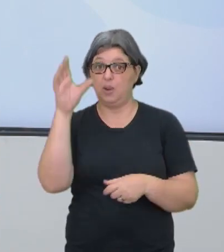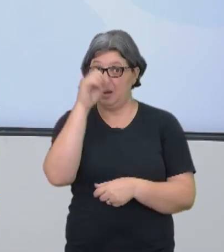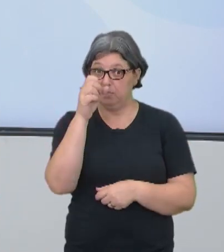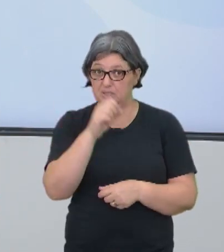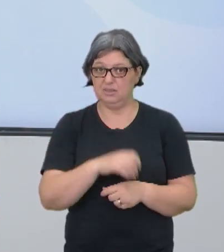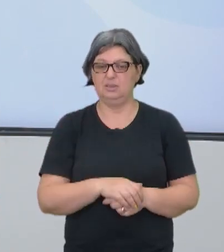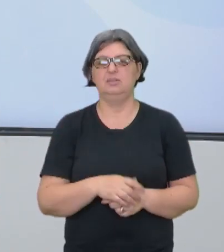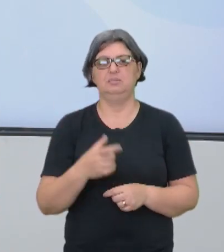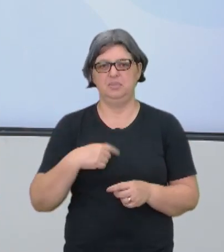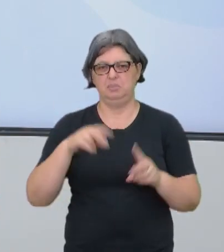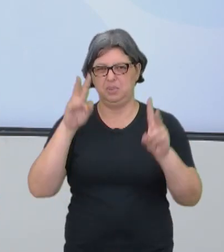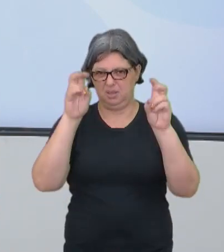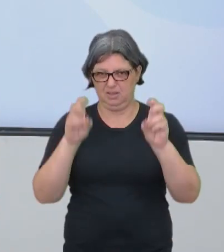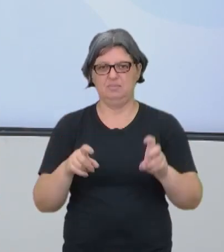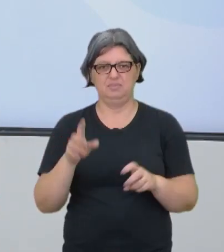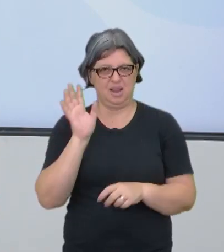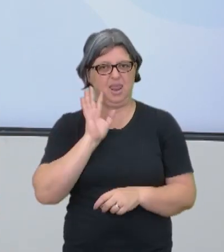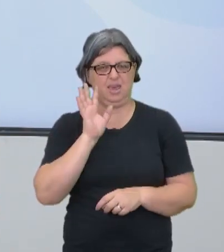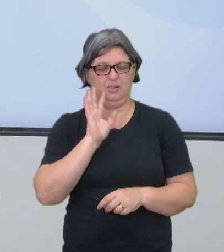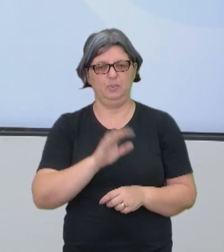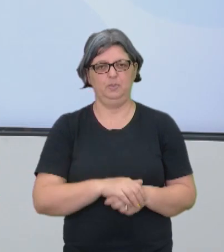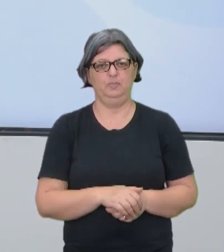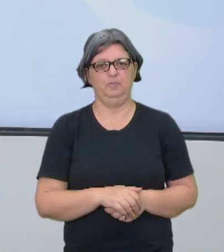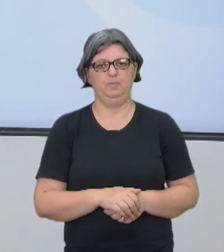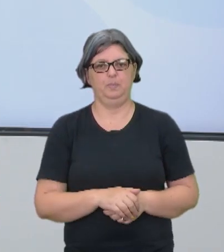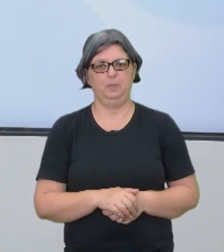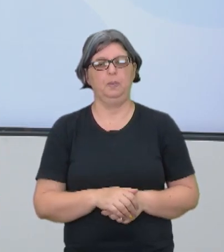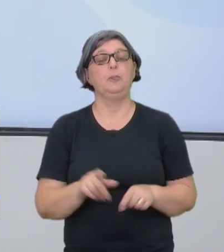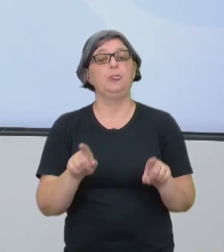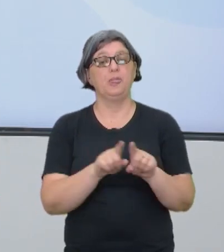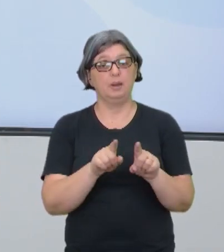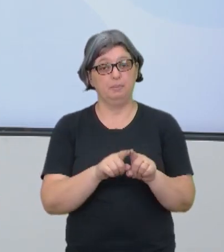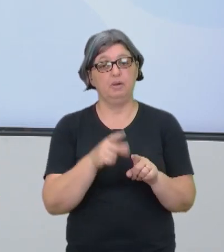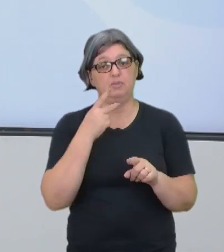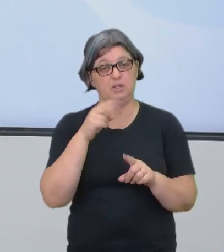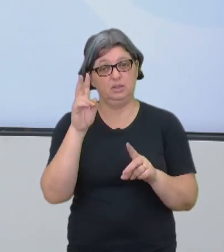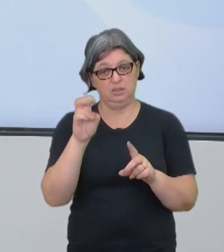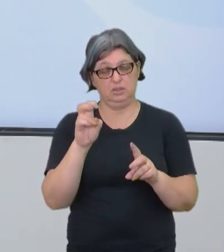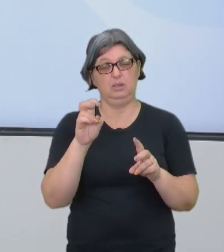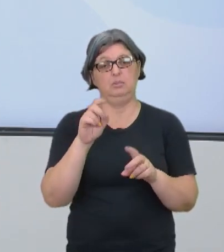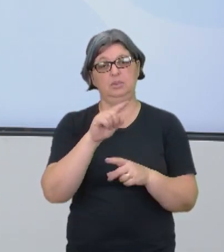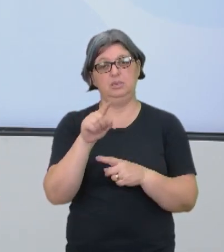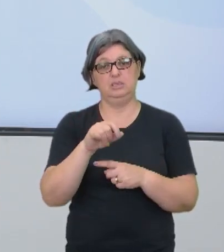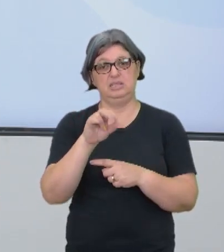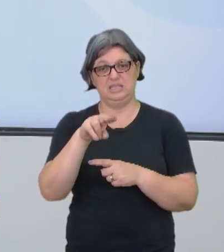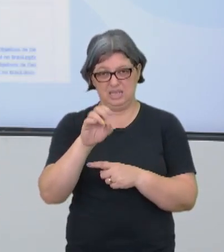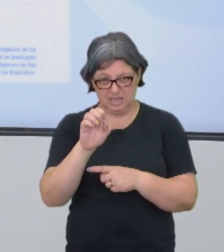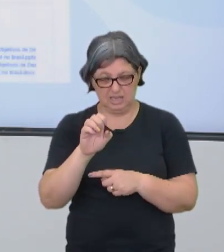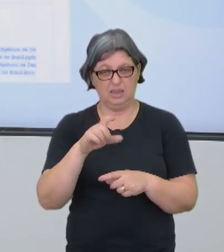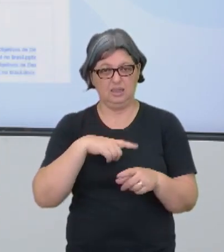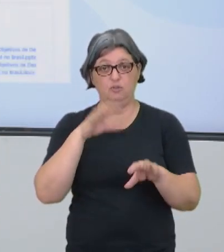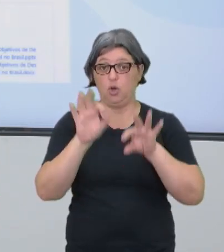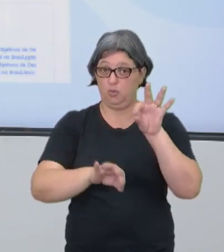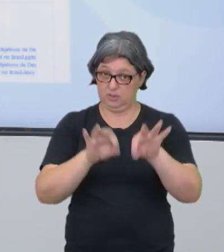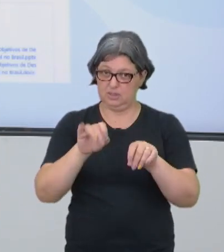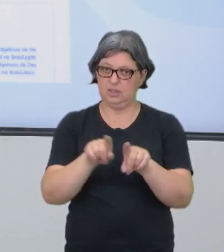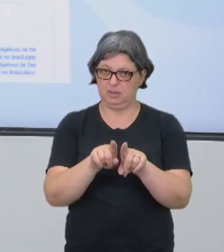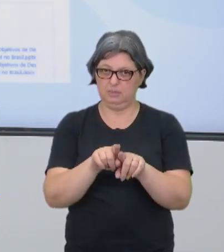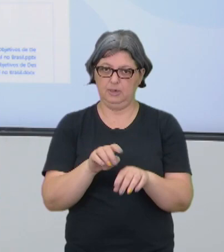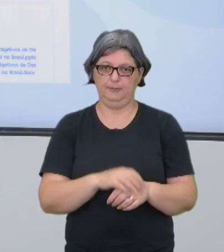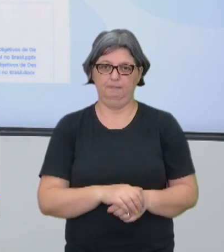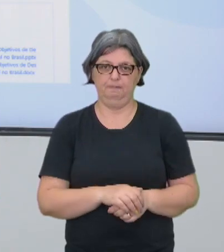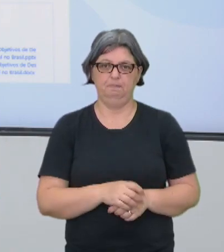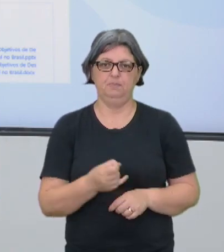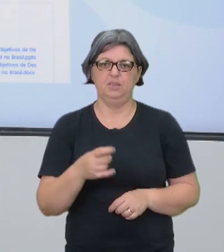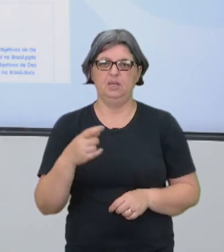zines temáticos, foi muito legal. Então, falamos sobre zine, fizemos uma oficina de zine e, se você